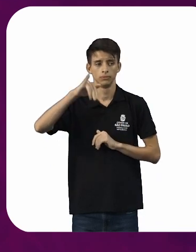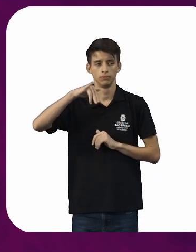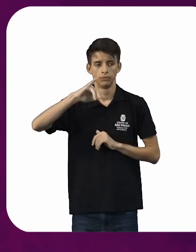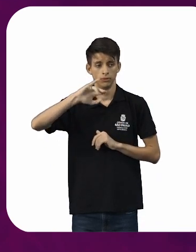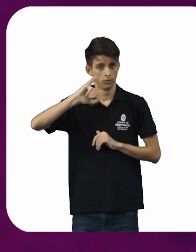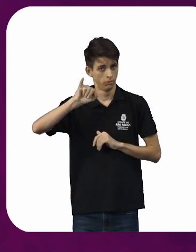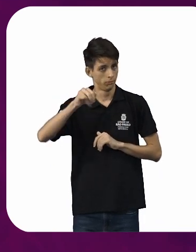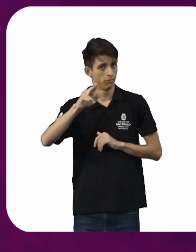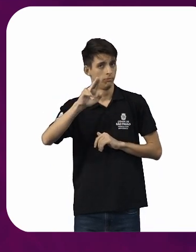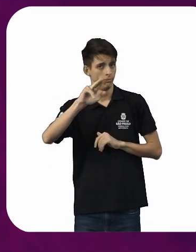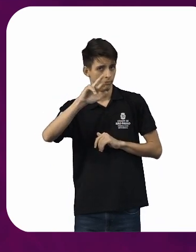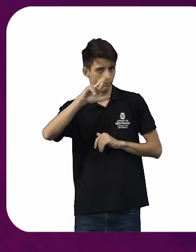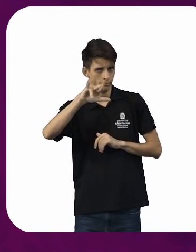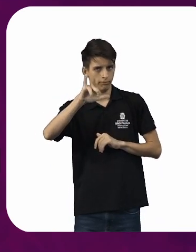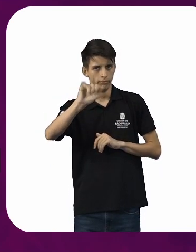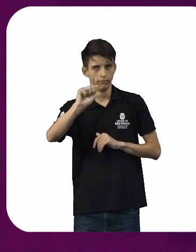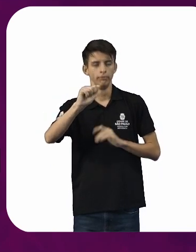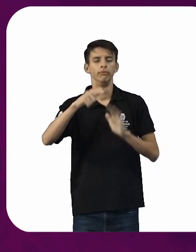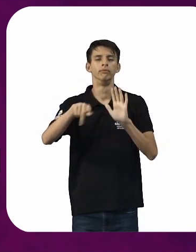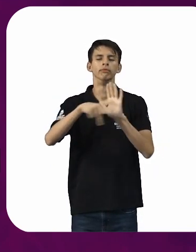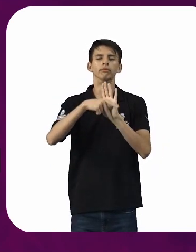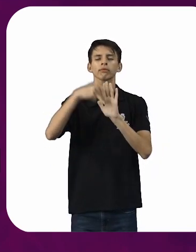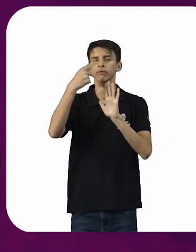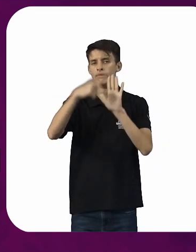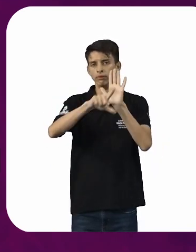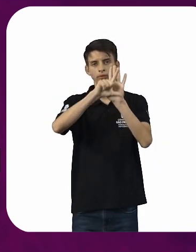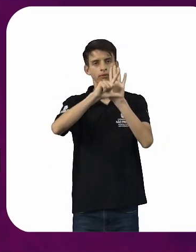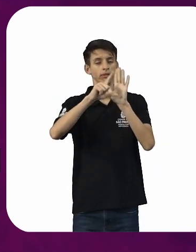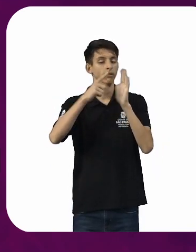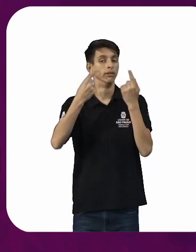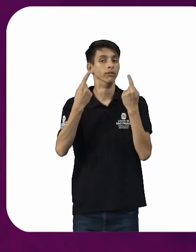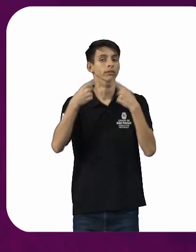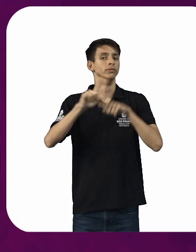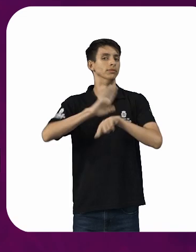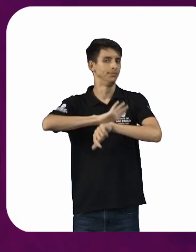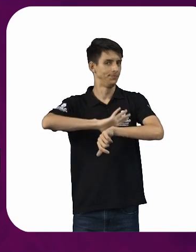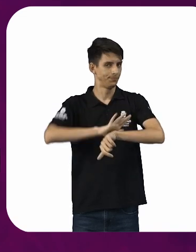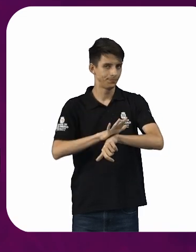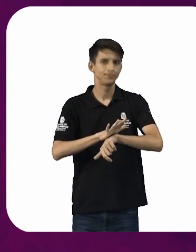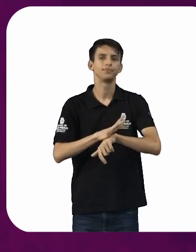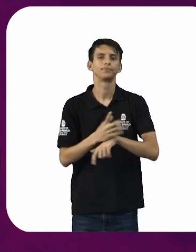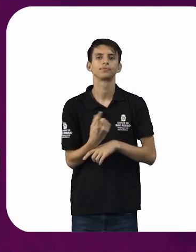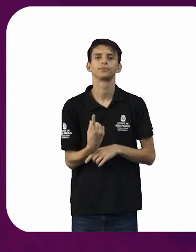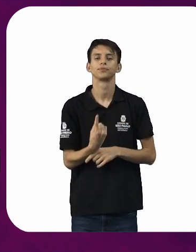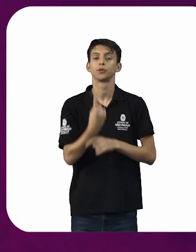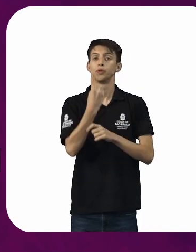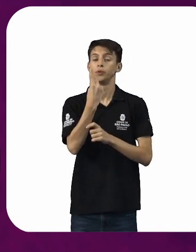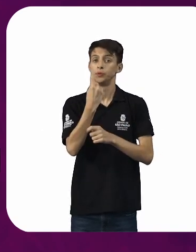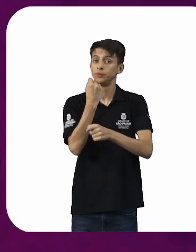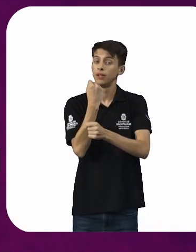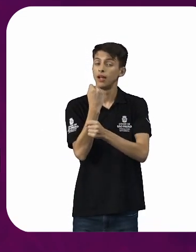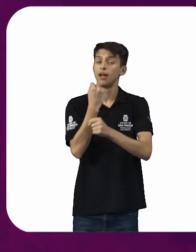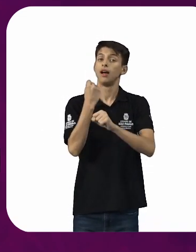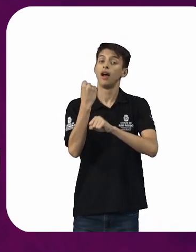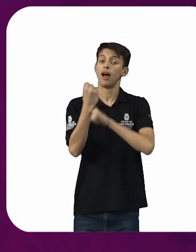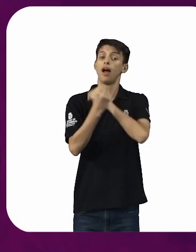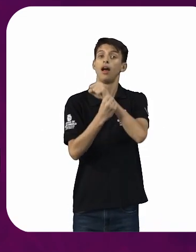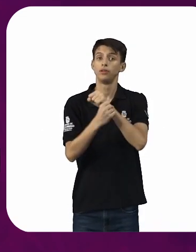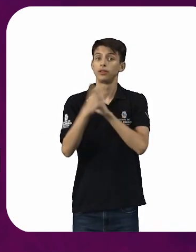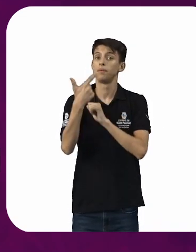a Lei CAO, que é a Lei Antirracismo, que foi promulgada um ano depois da nossa Constituição